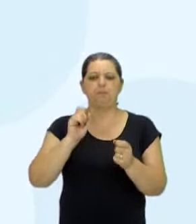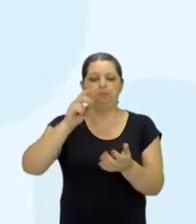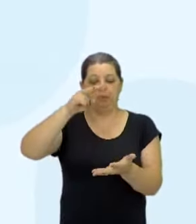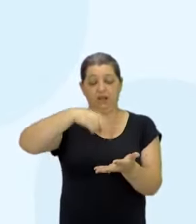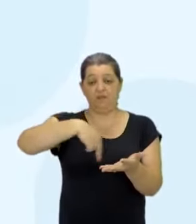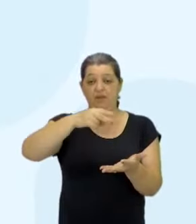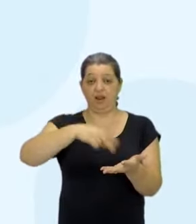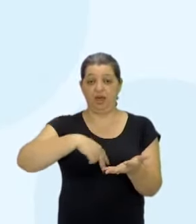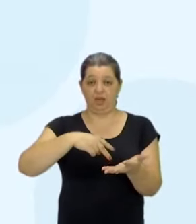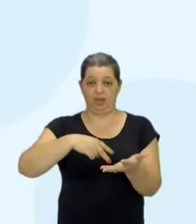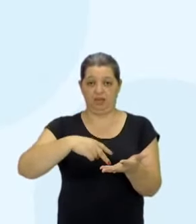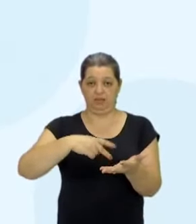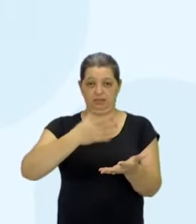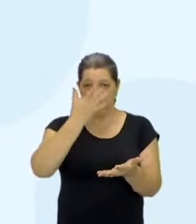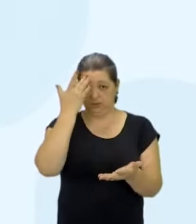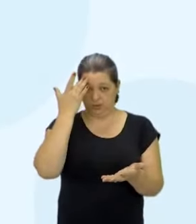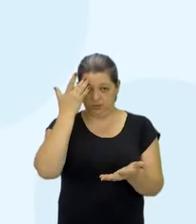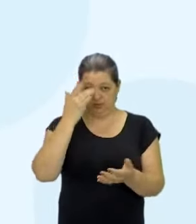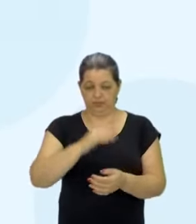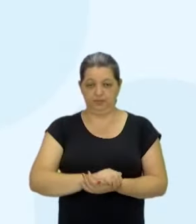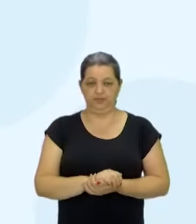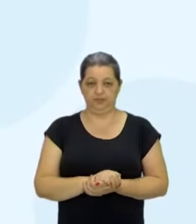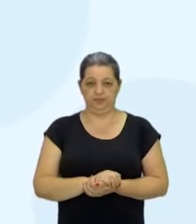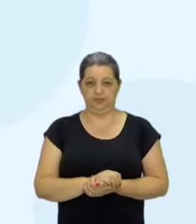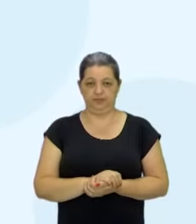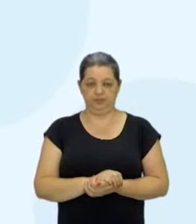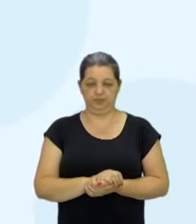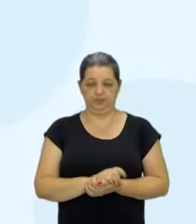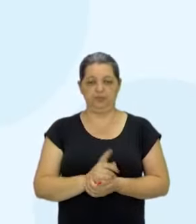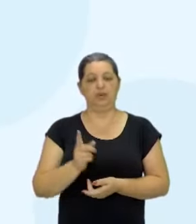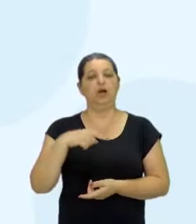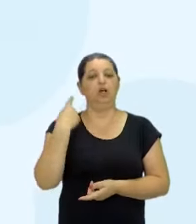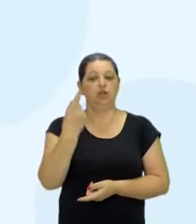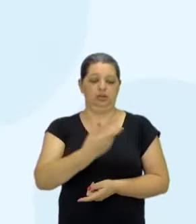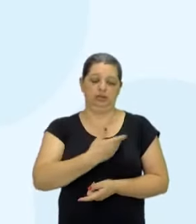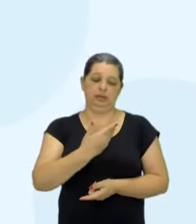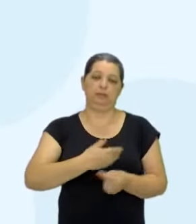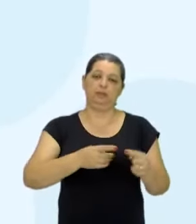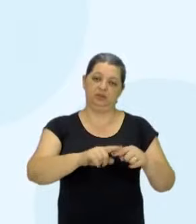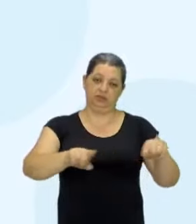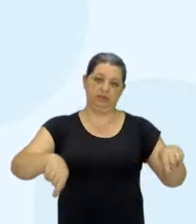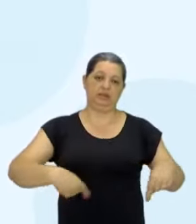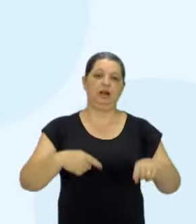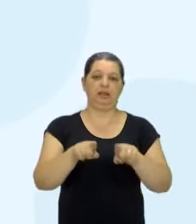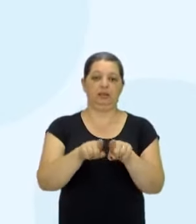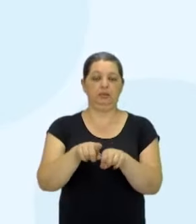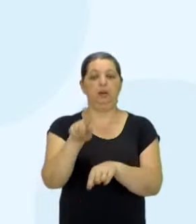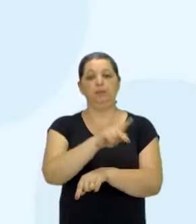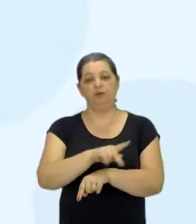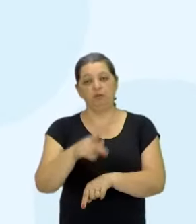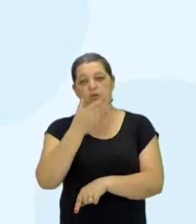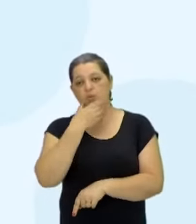né? Classmates and teacher, os nossos colegas de sala e o nosso professor ou a nossa